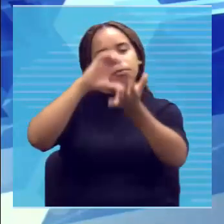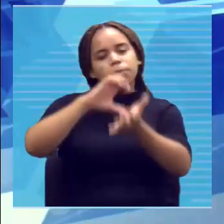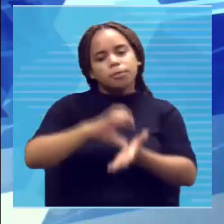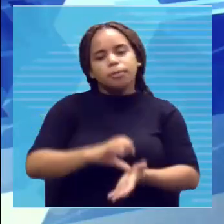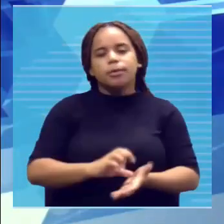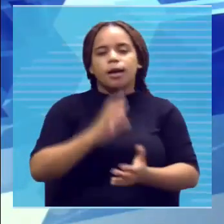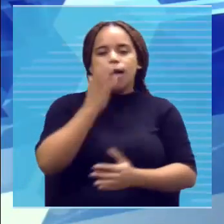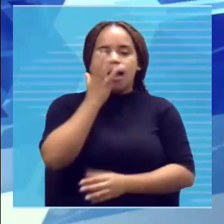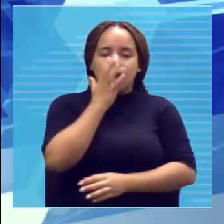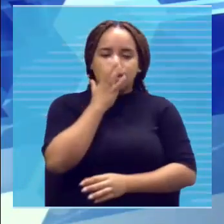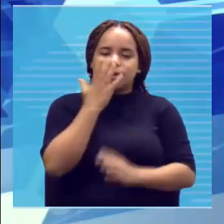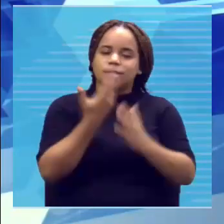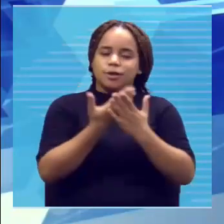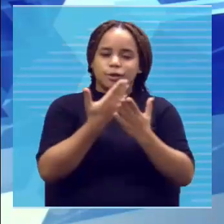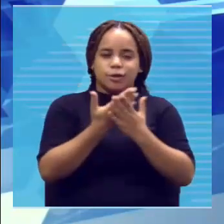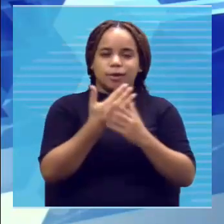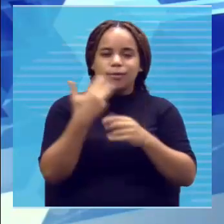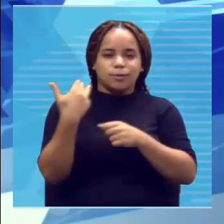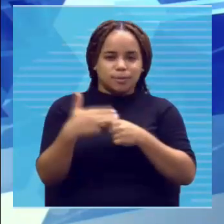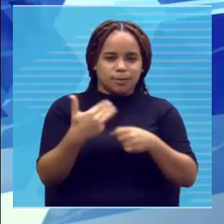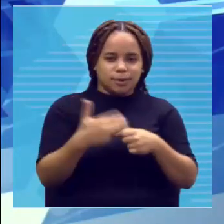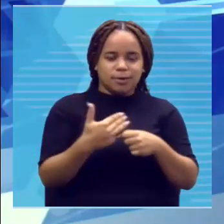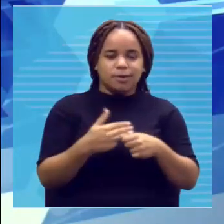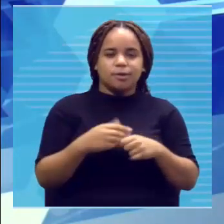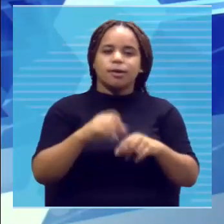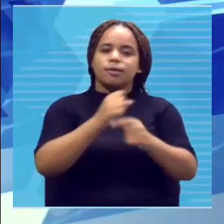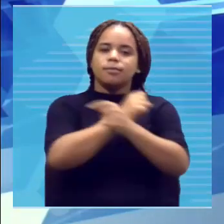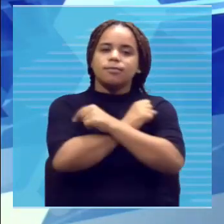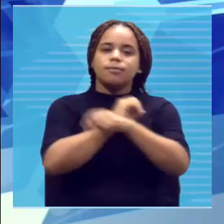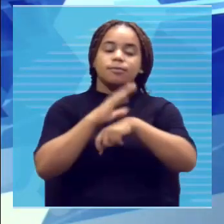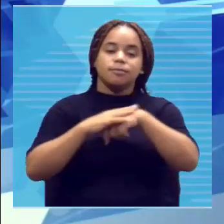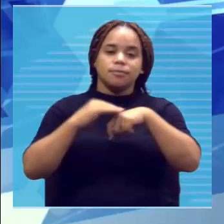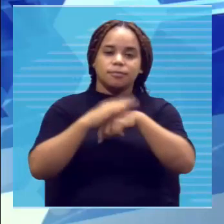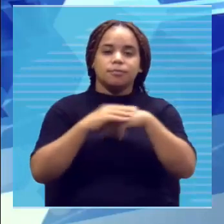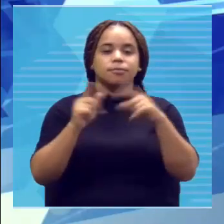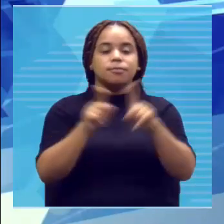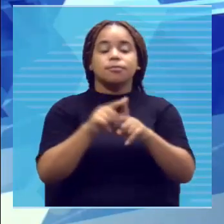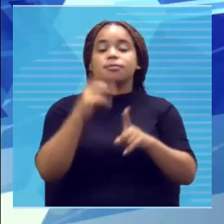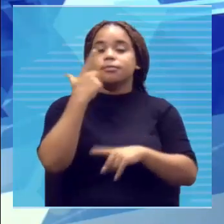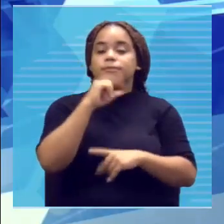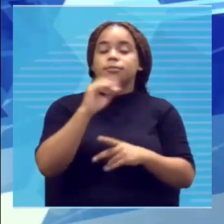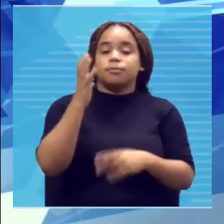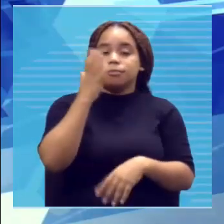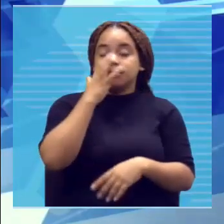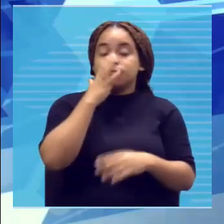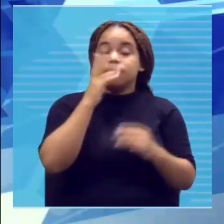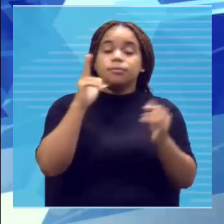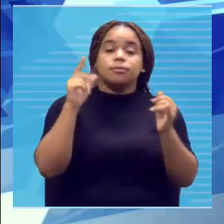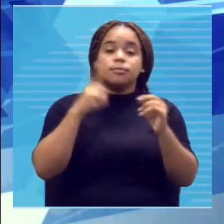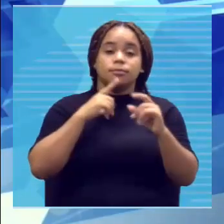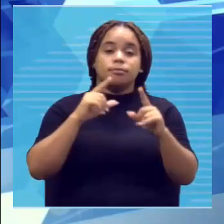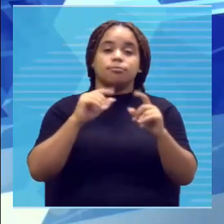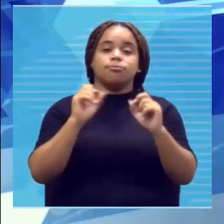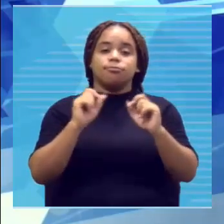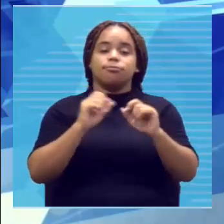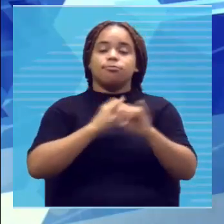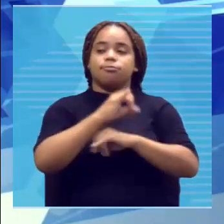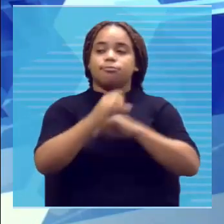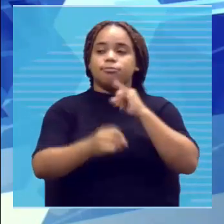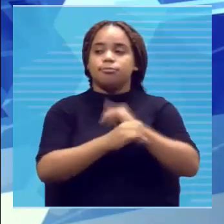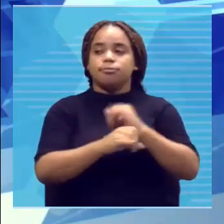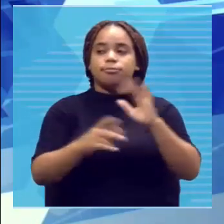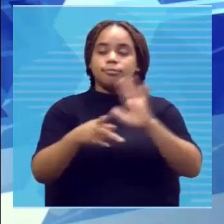aula aquele abraço carinhoso também a quem me acompanha pela internet canal do YouTube do canal educação